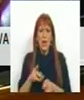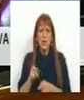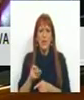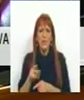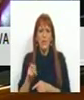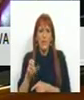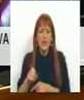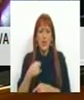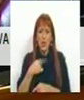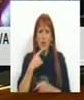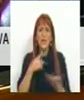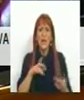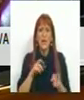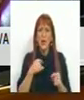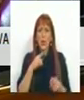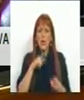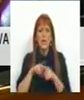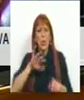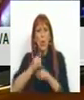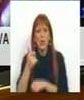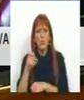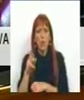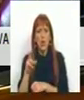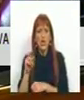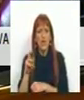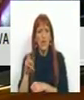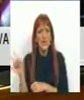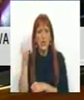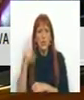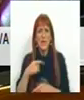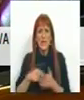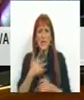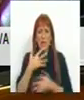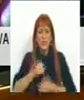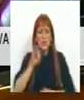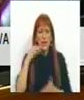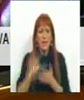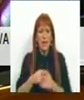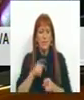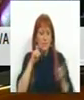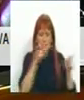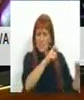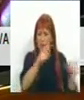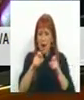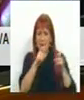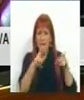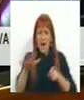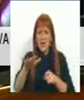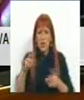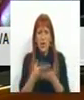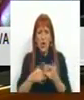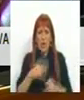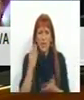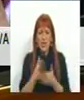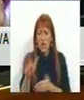e, senhores deputados, eu disse Clausewitz e não Bolchevique, existe uma necessidade absoluta de assegurar o patrulhamento da nossa zona económica